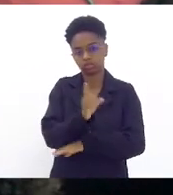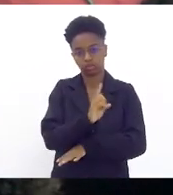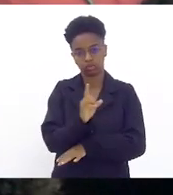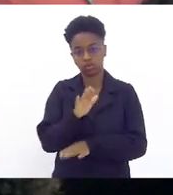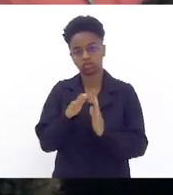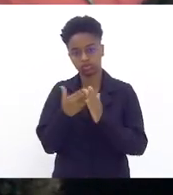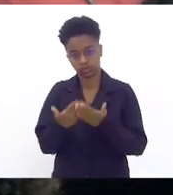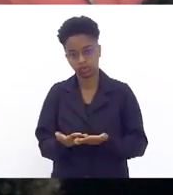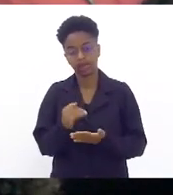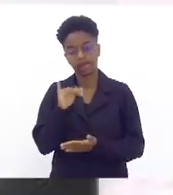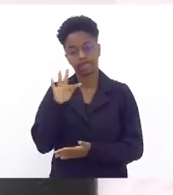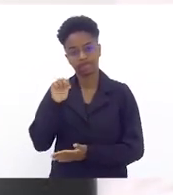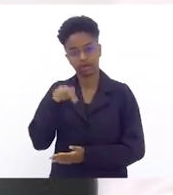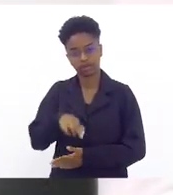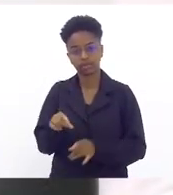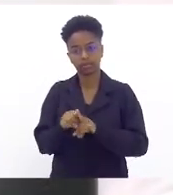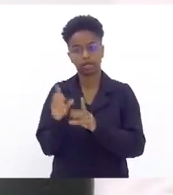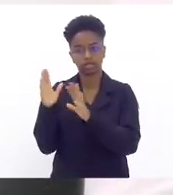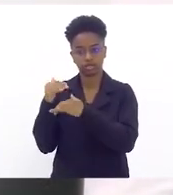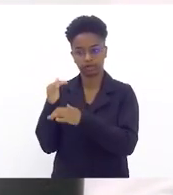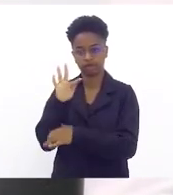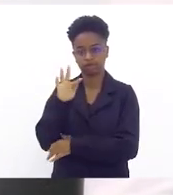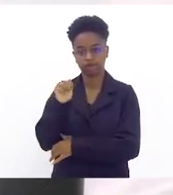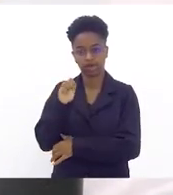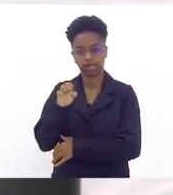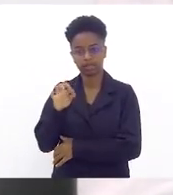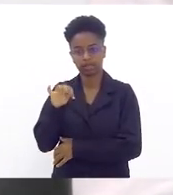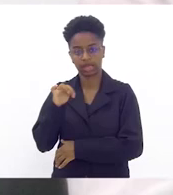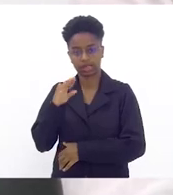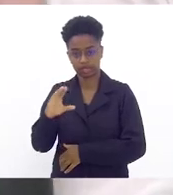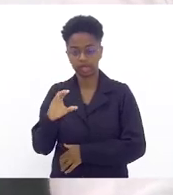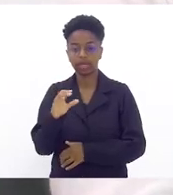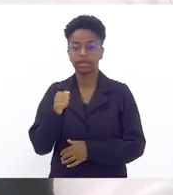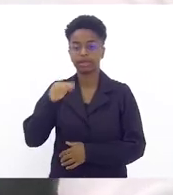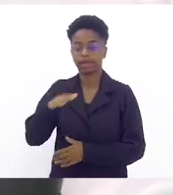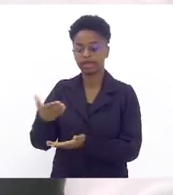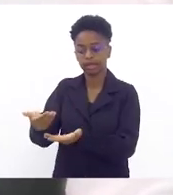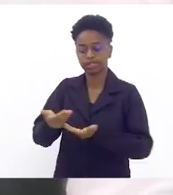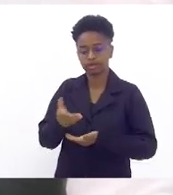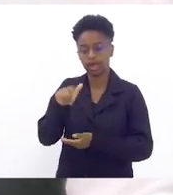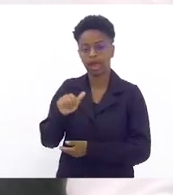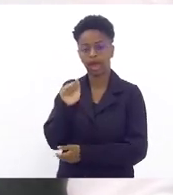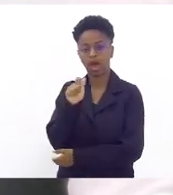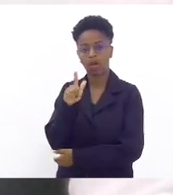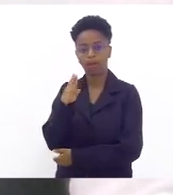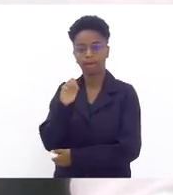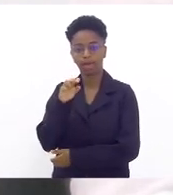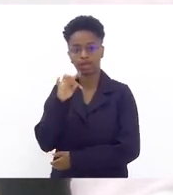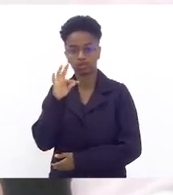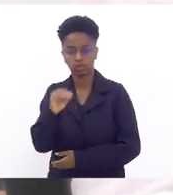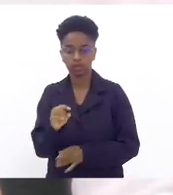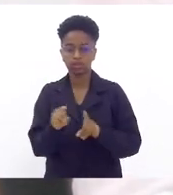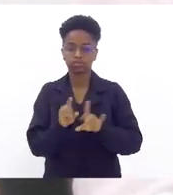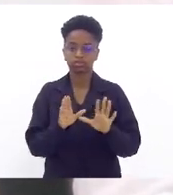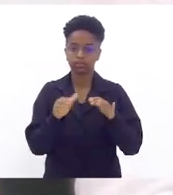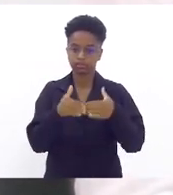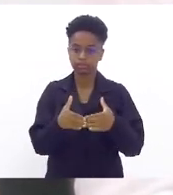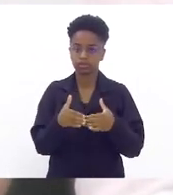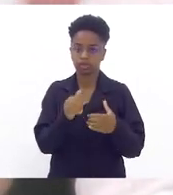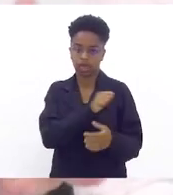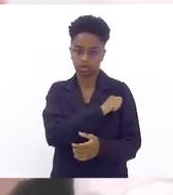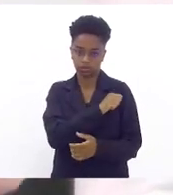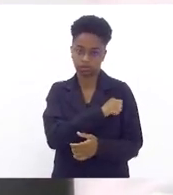do fã da engenharia do Faetec que foram recepcionados pela Alberto que tá aqui e por uma comissão de